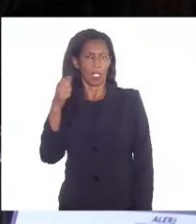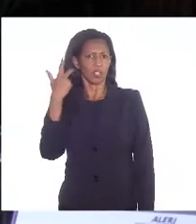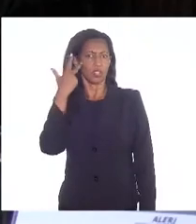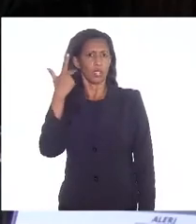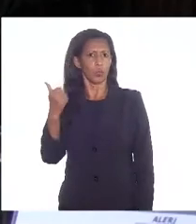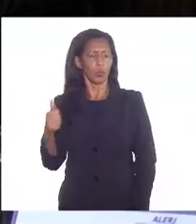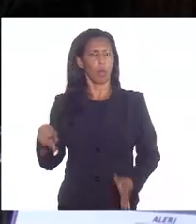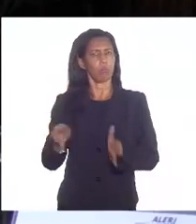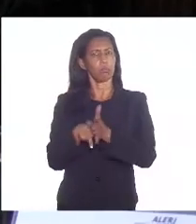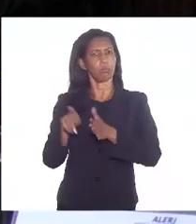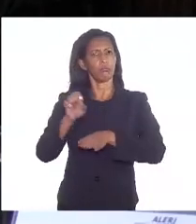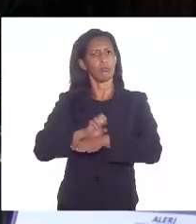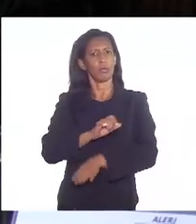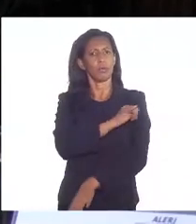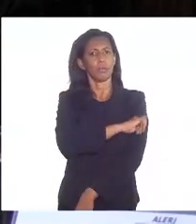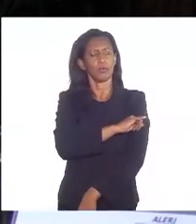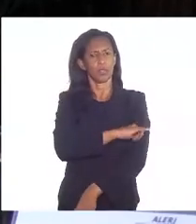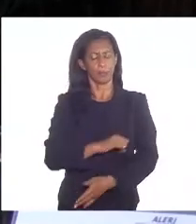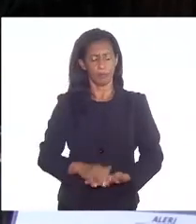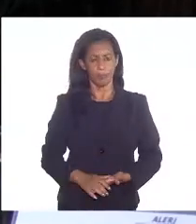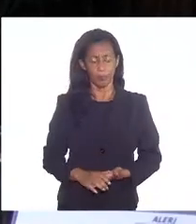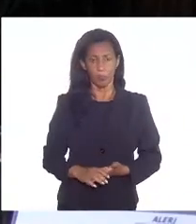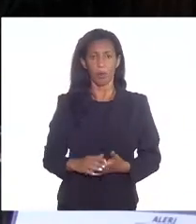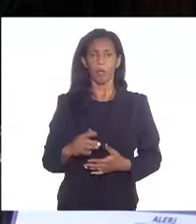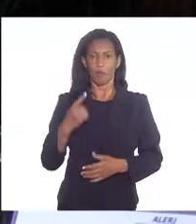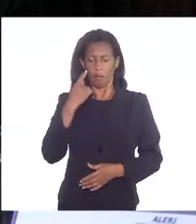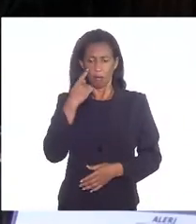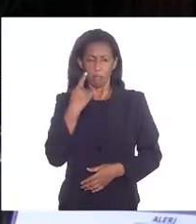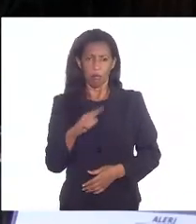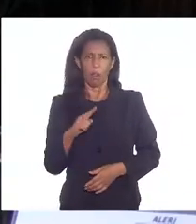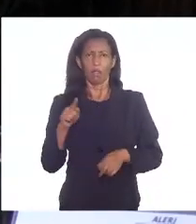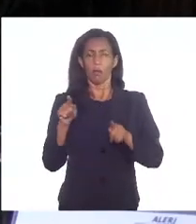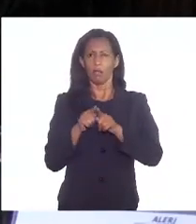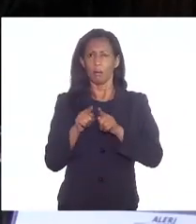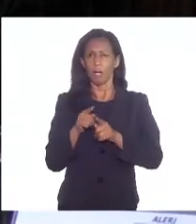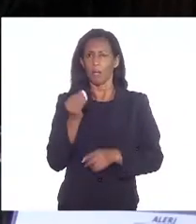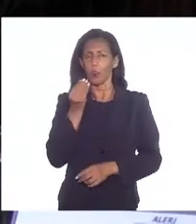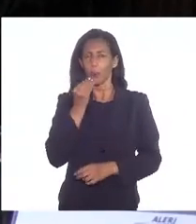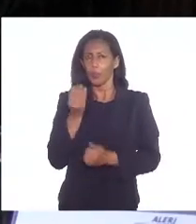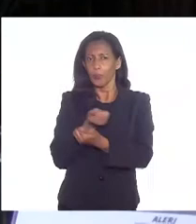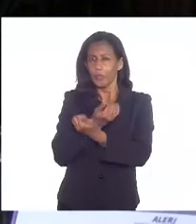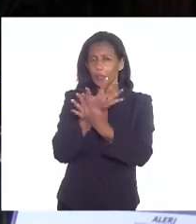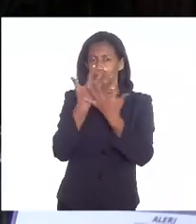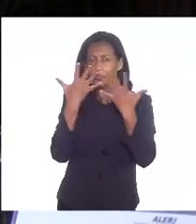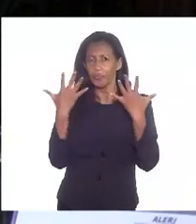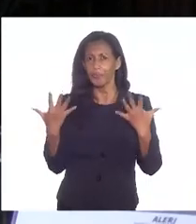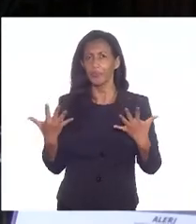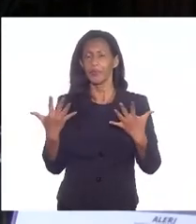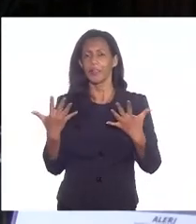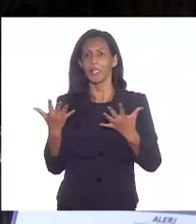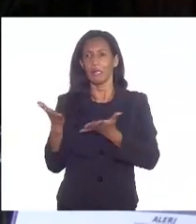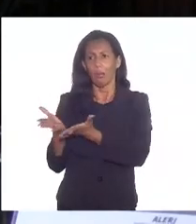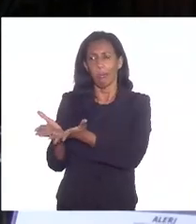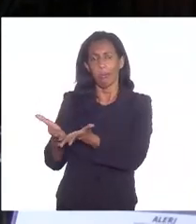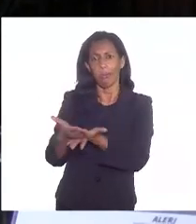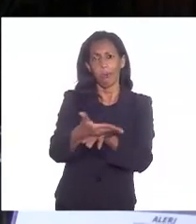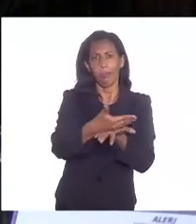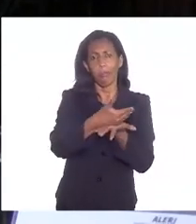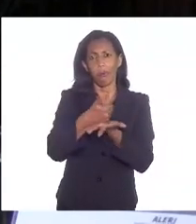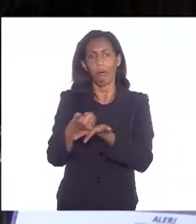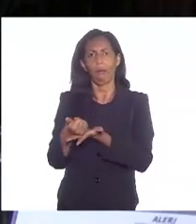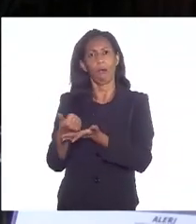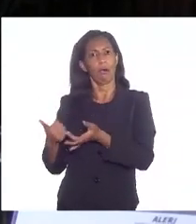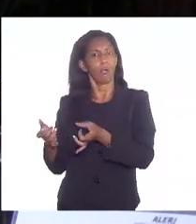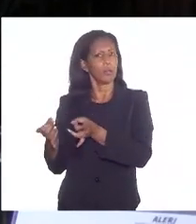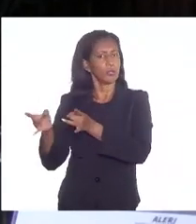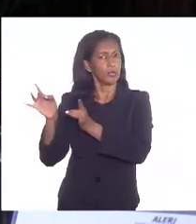Estado do Rio de Janeiro, conferindo uma maior transparência e publicidade na arrecadação da participação especial.